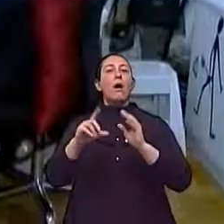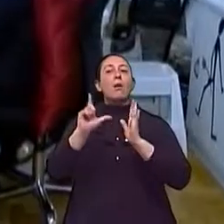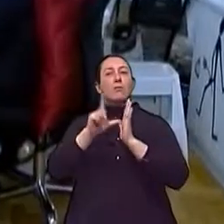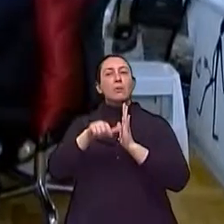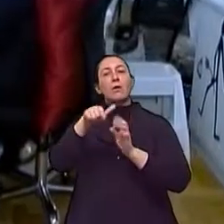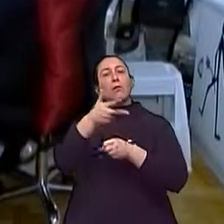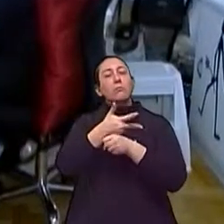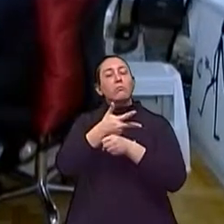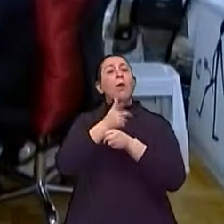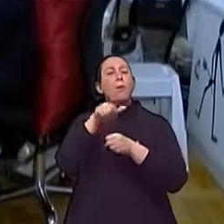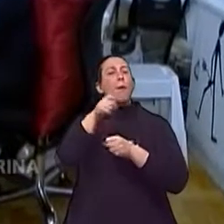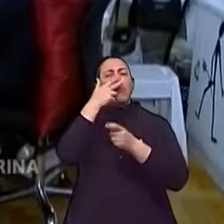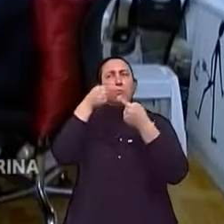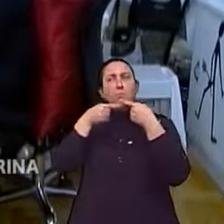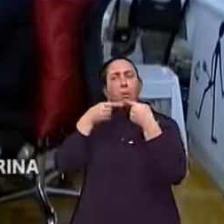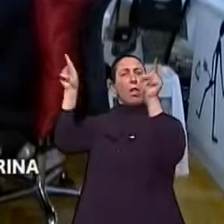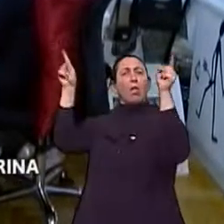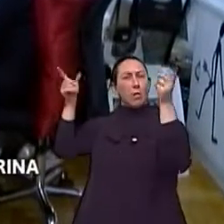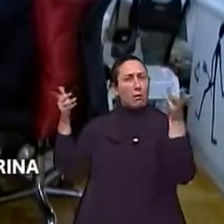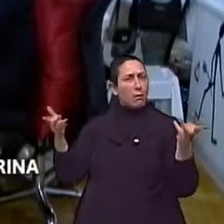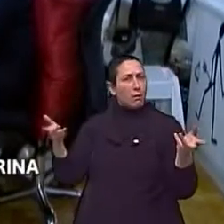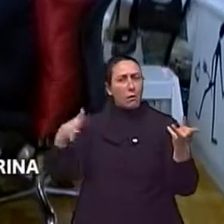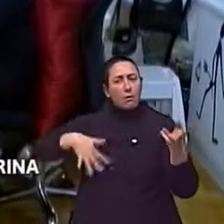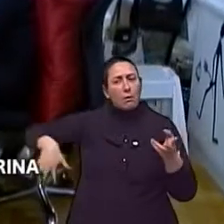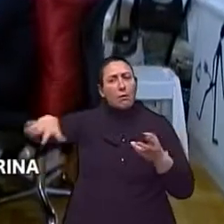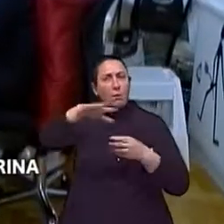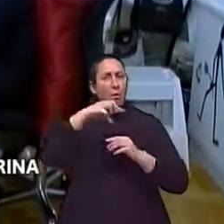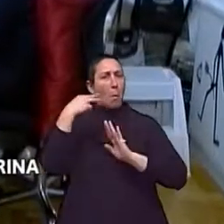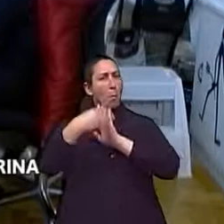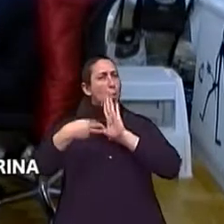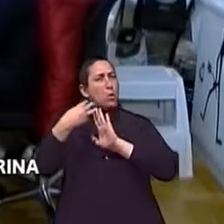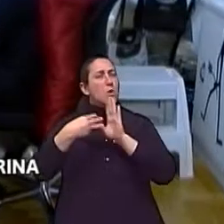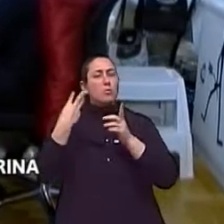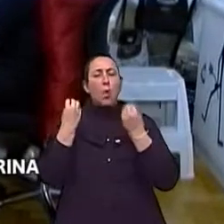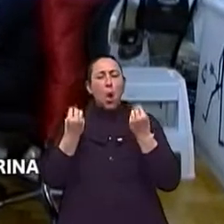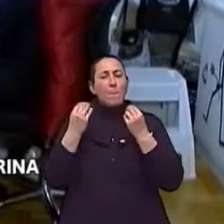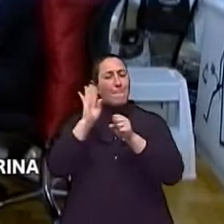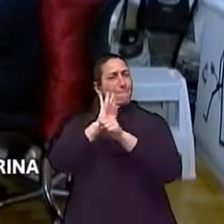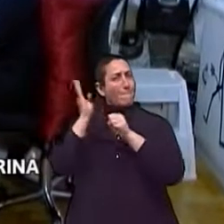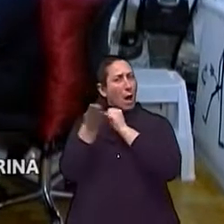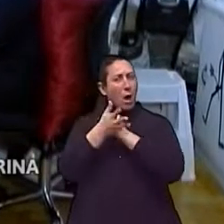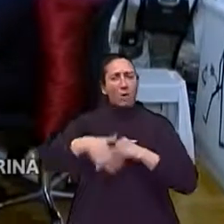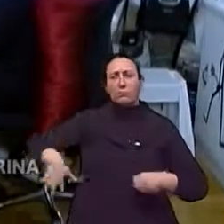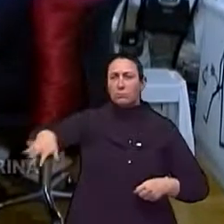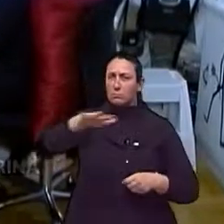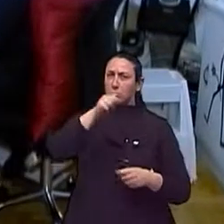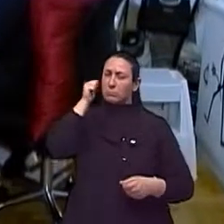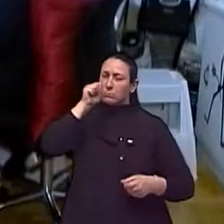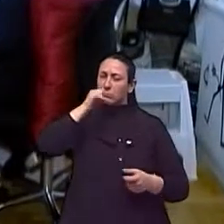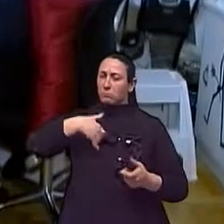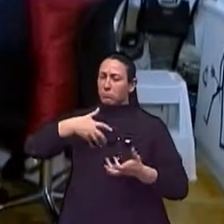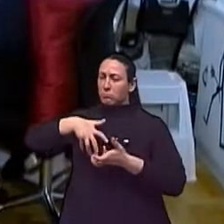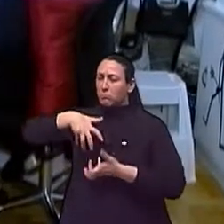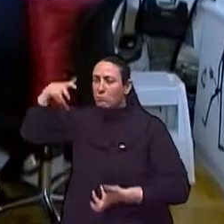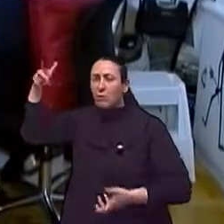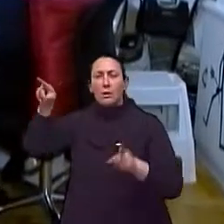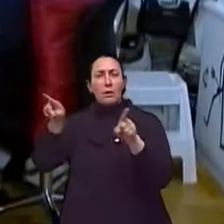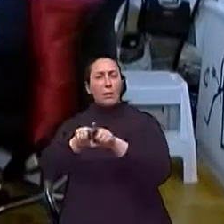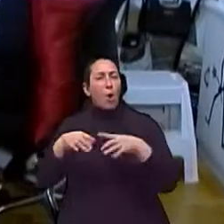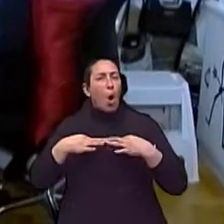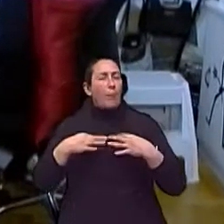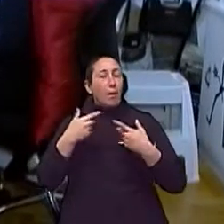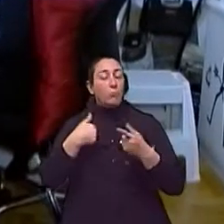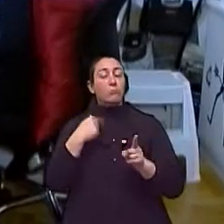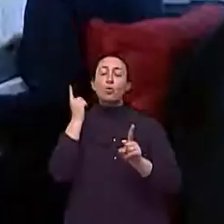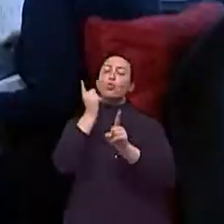um blog para protesto mesmo para começar protesto para dizer que como que as mulheres isso e assim eu fui descobrindo muitas coisas